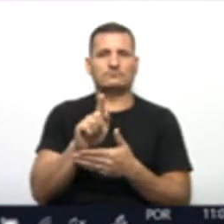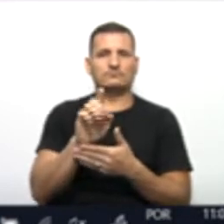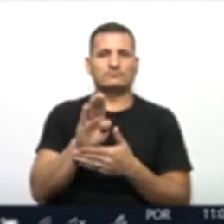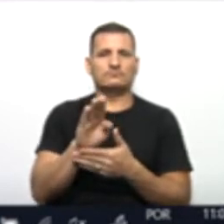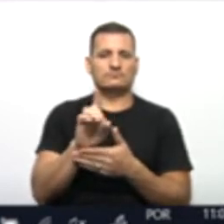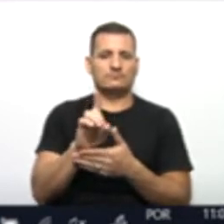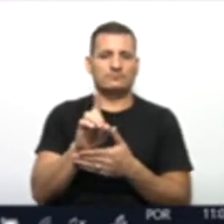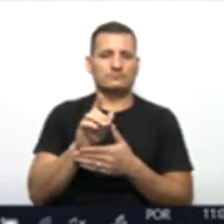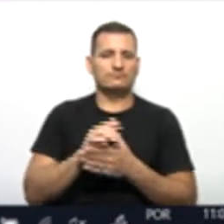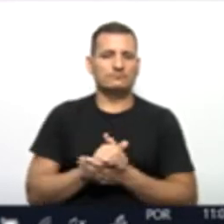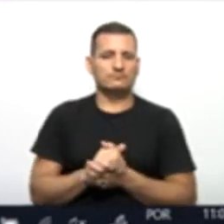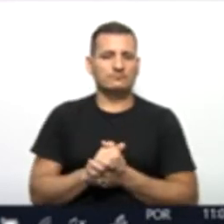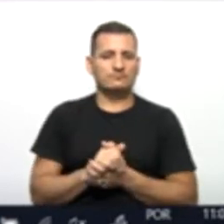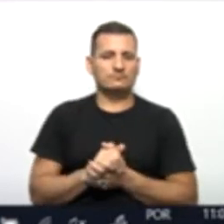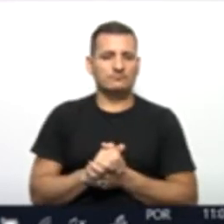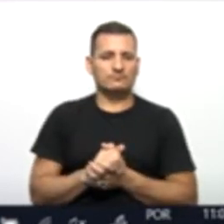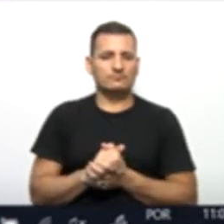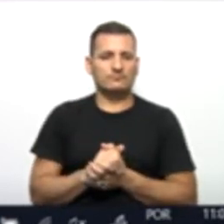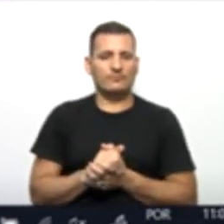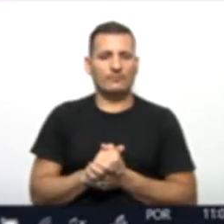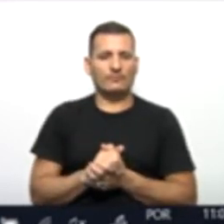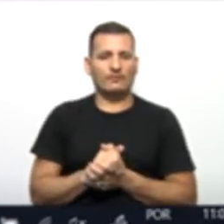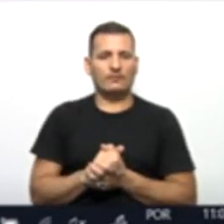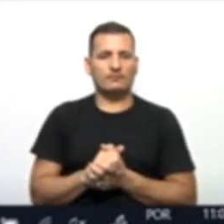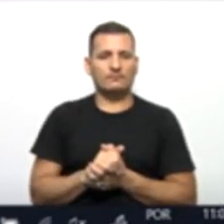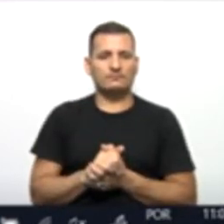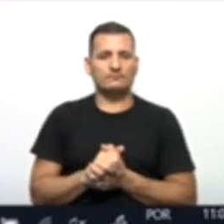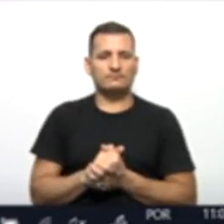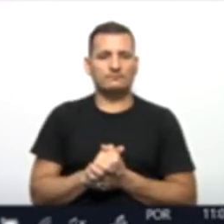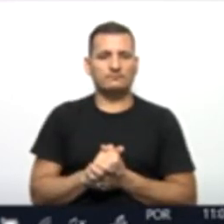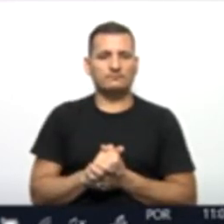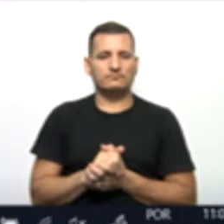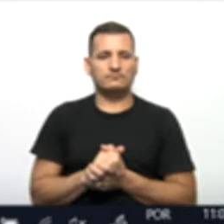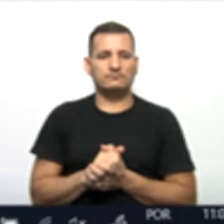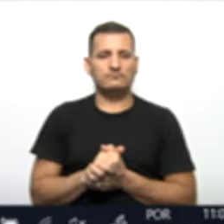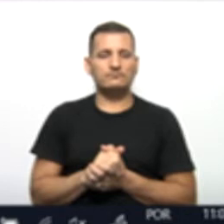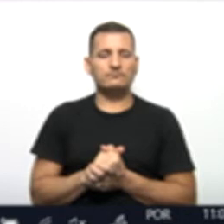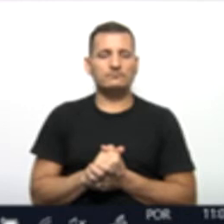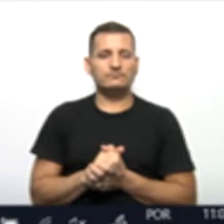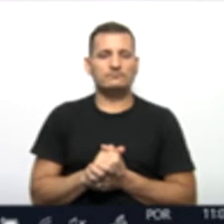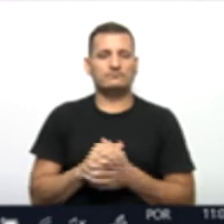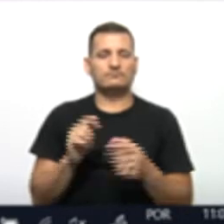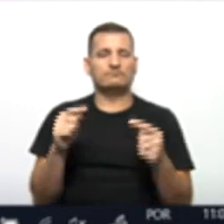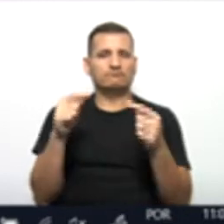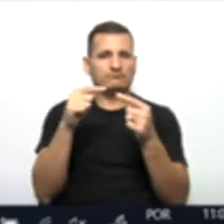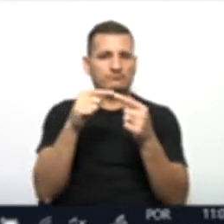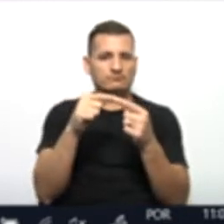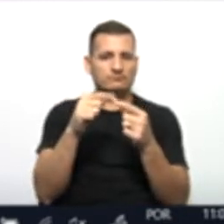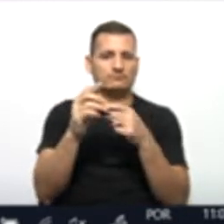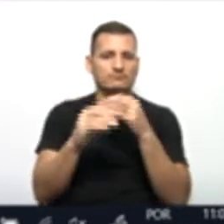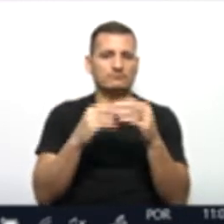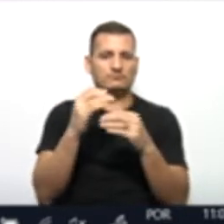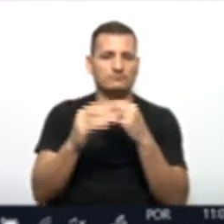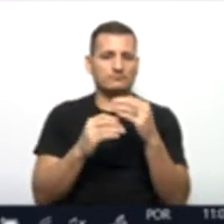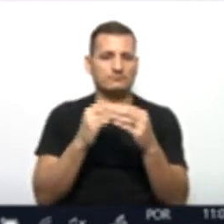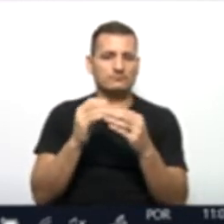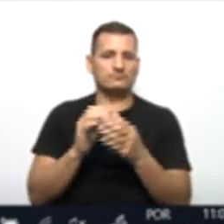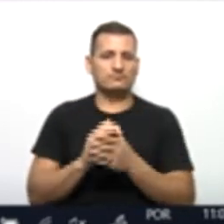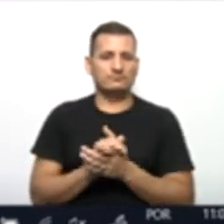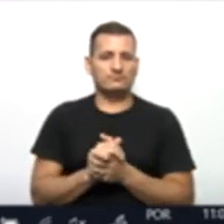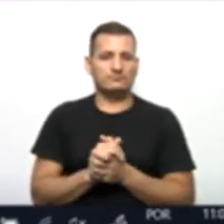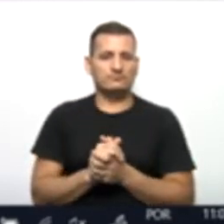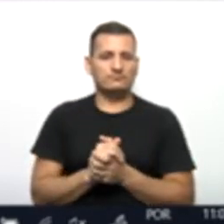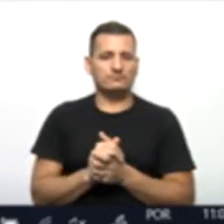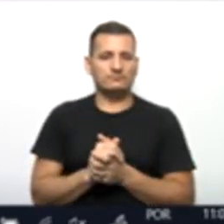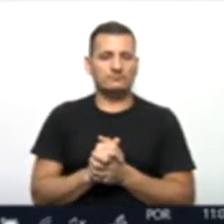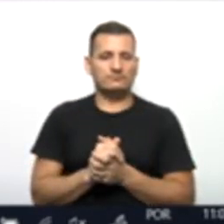e aí nós com isso aqui ó eu já estou conectando ao banco que nós criamos certo